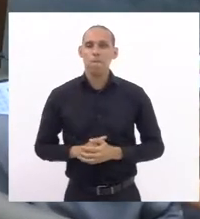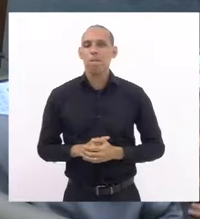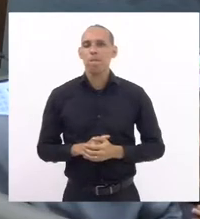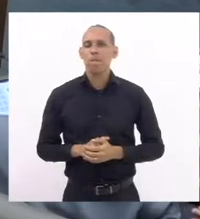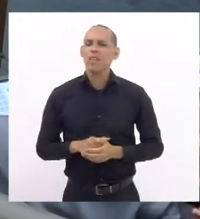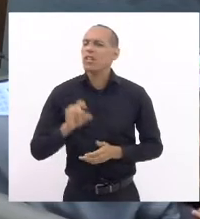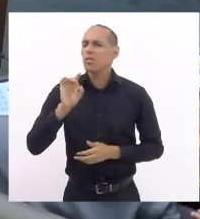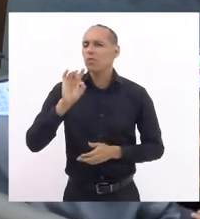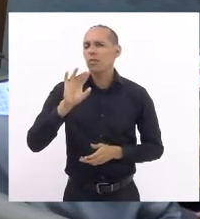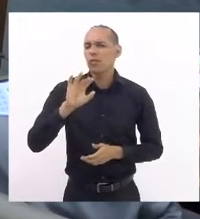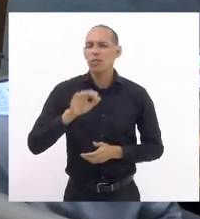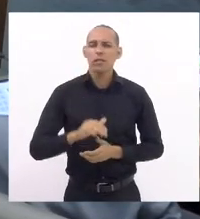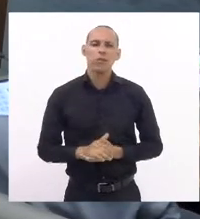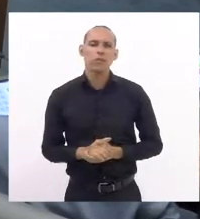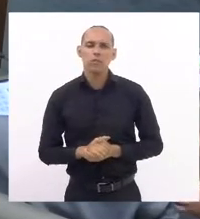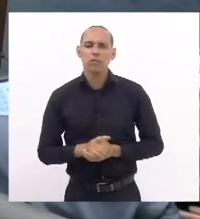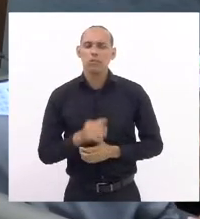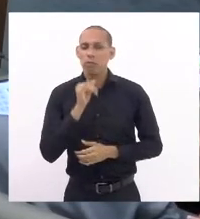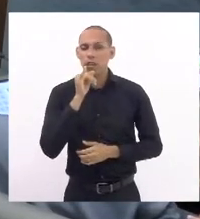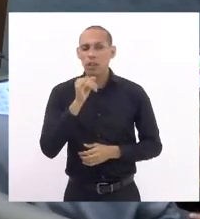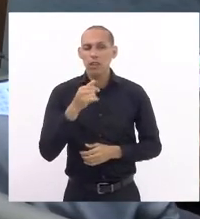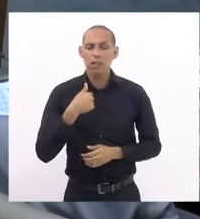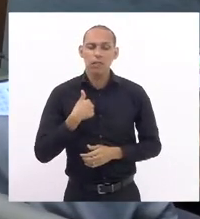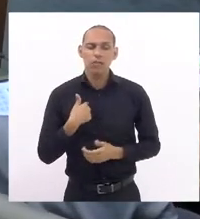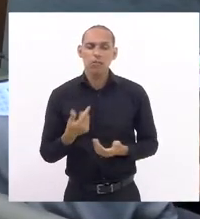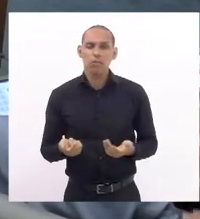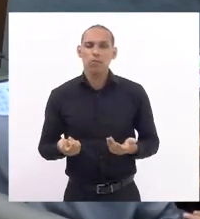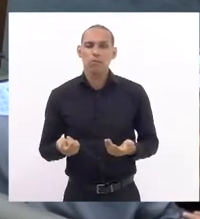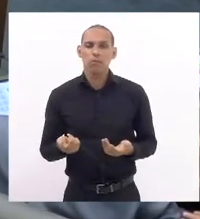É só para dizer, eu, de fato,